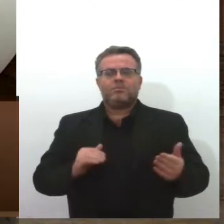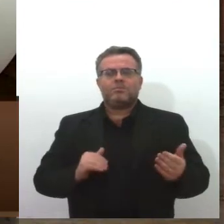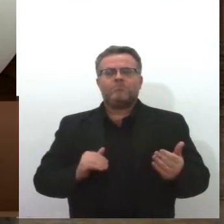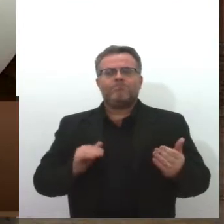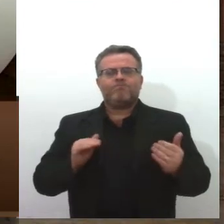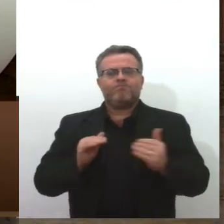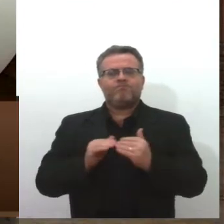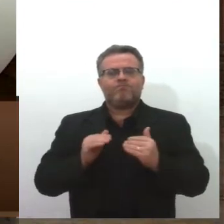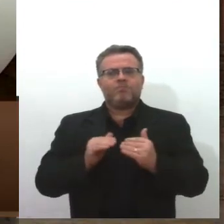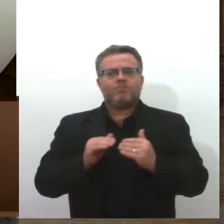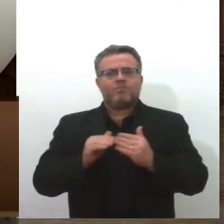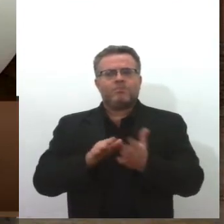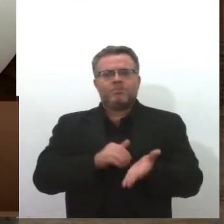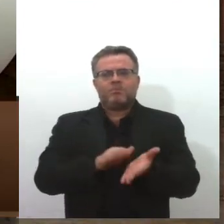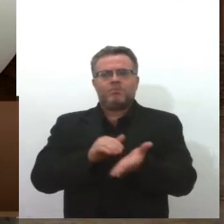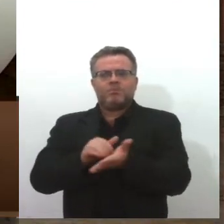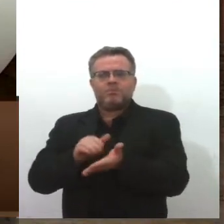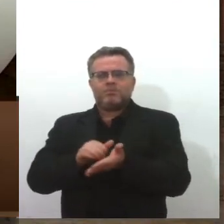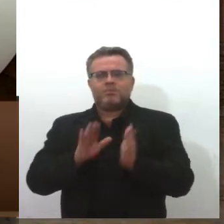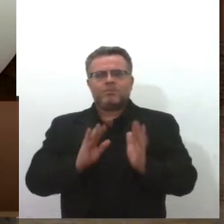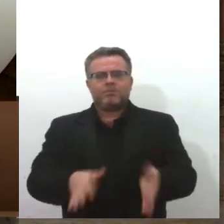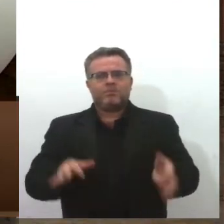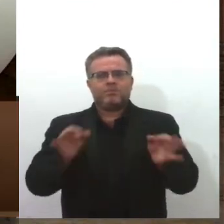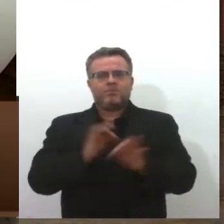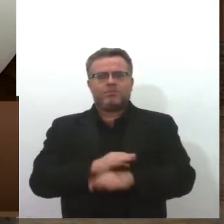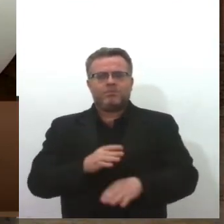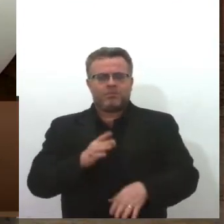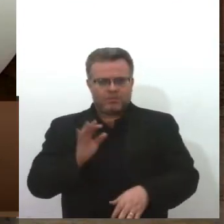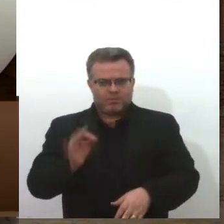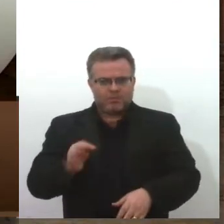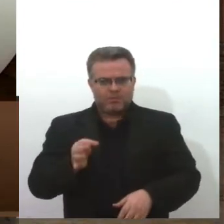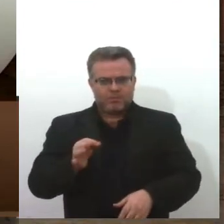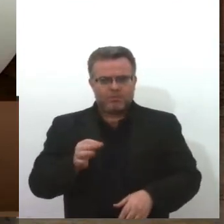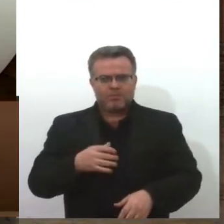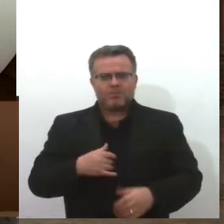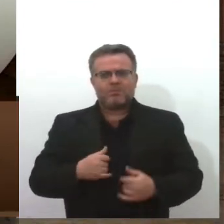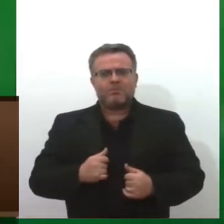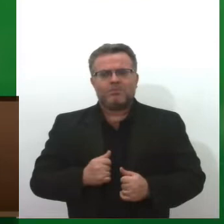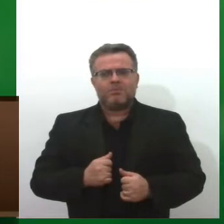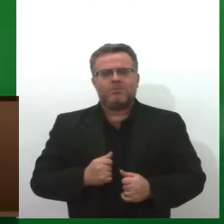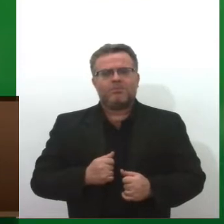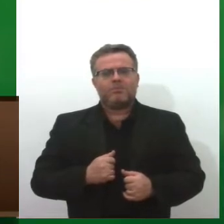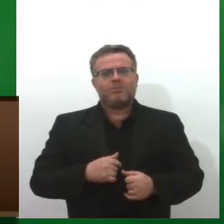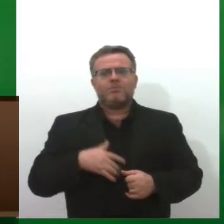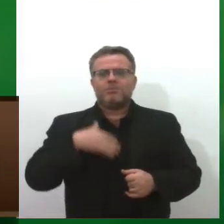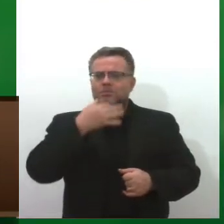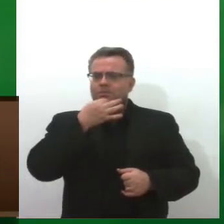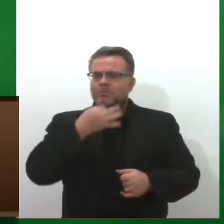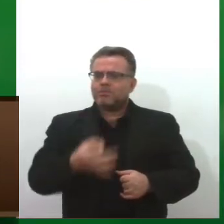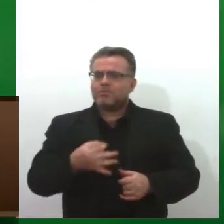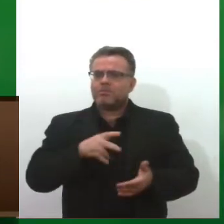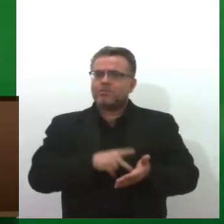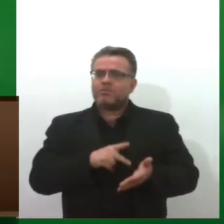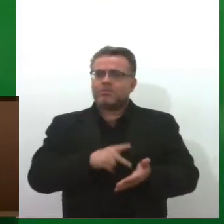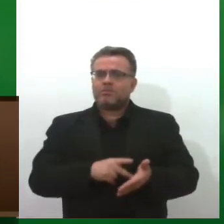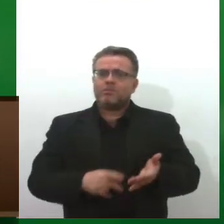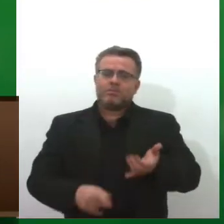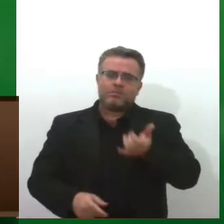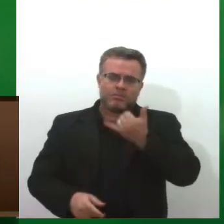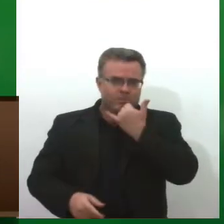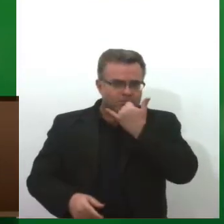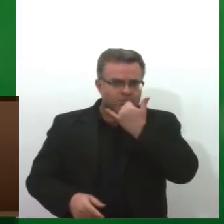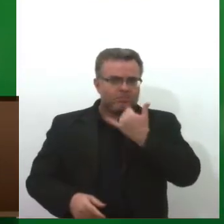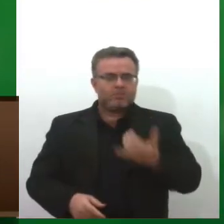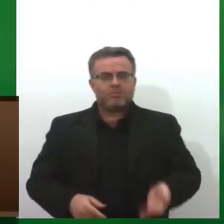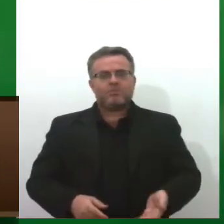emprego, que foi bem cruel nos 2 últimos anos, não é? Eu também acho, acredito muito, infelizmente, o governo